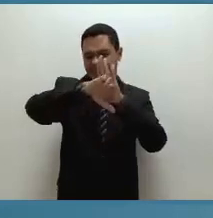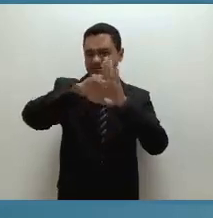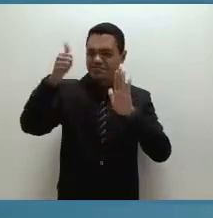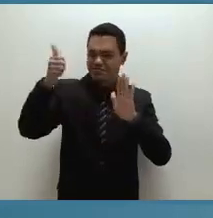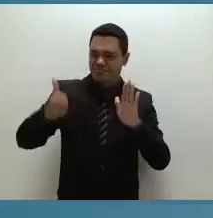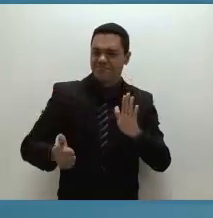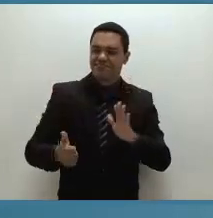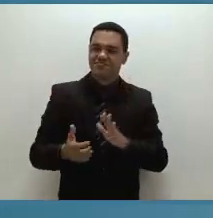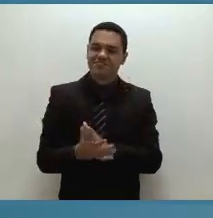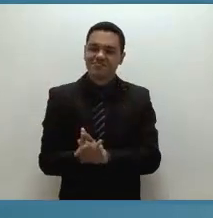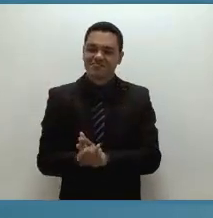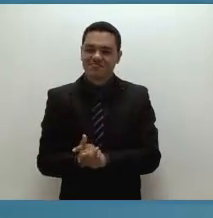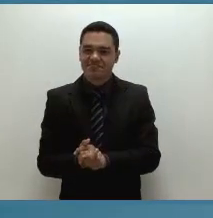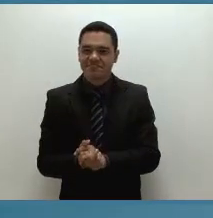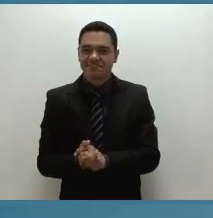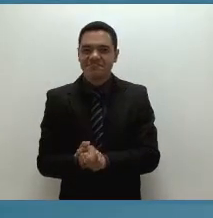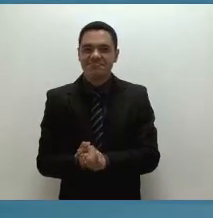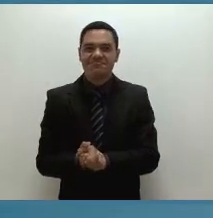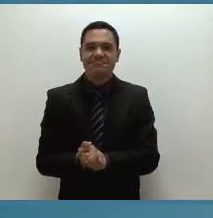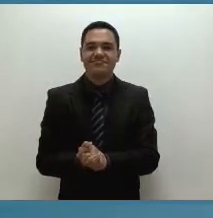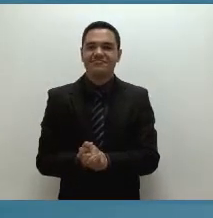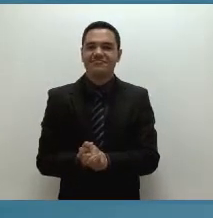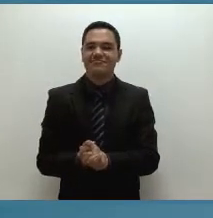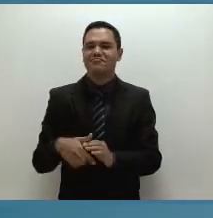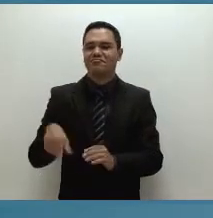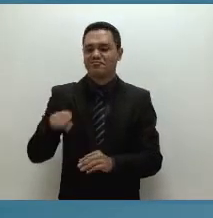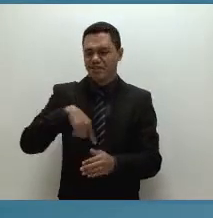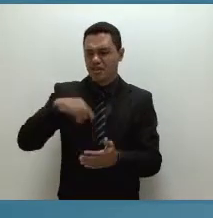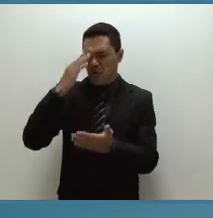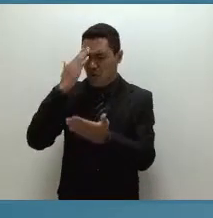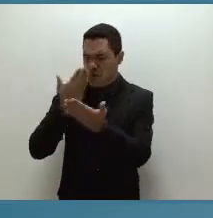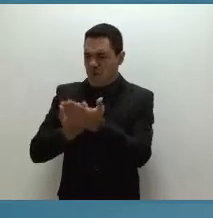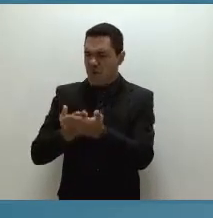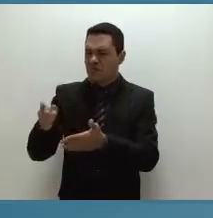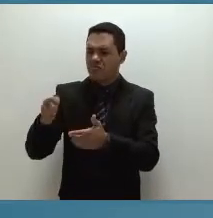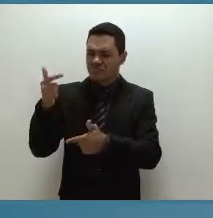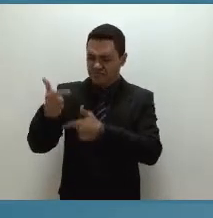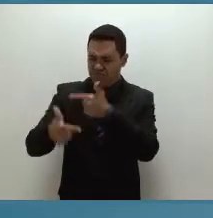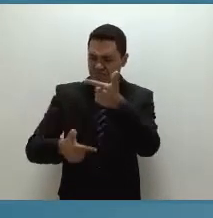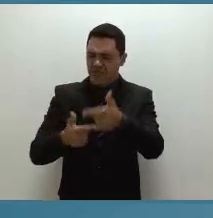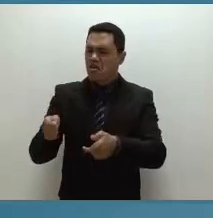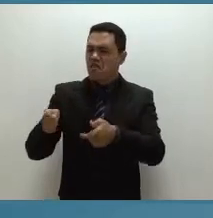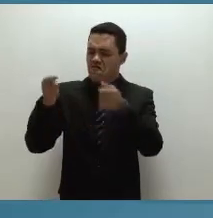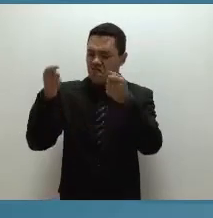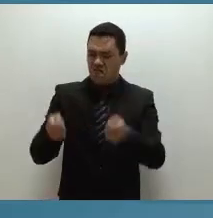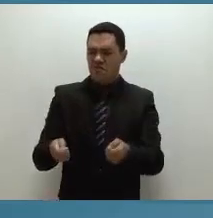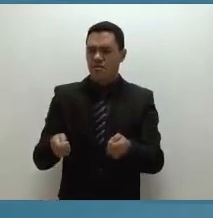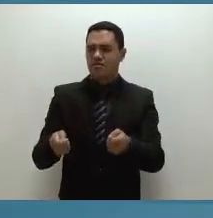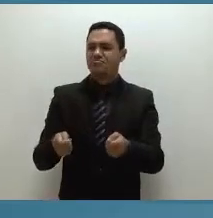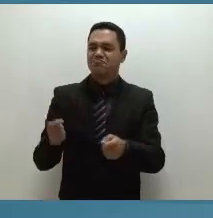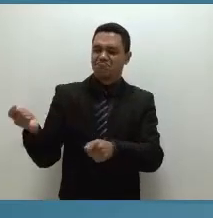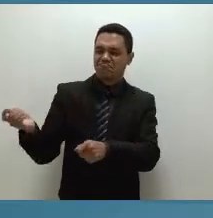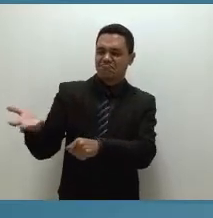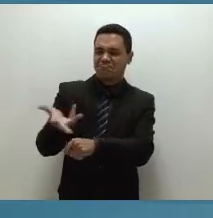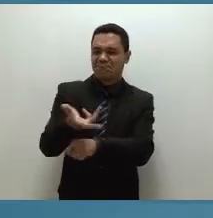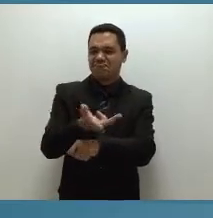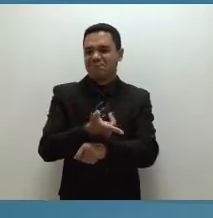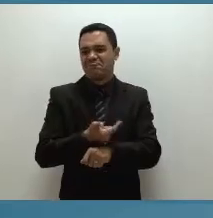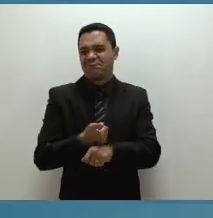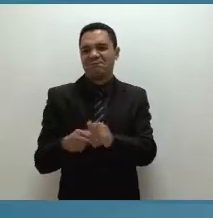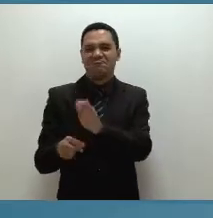seguro. Nós temos muita confiança no trabalho dele. Espero que ele tenha um trabalho excelente na política do Estado